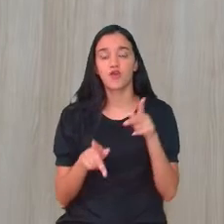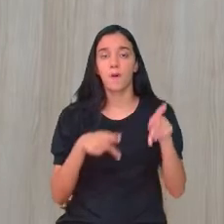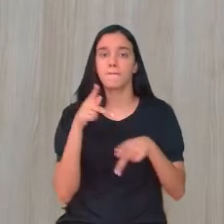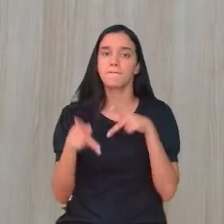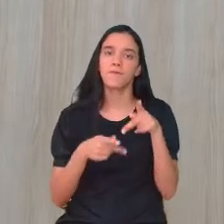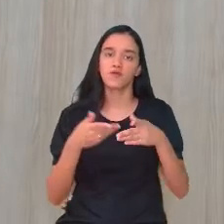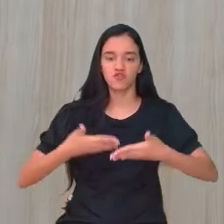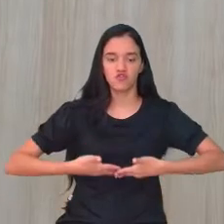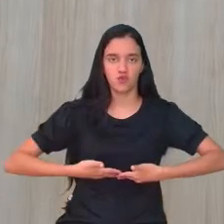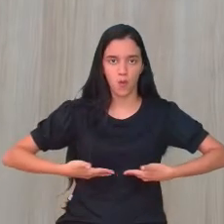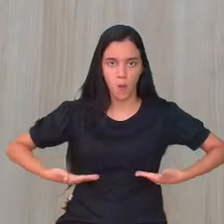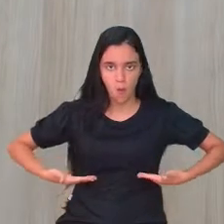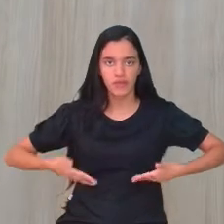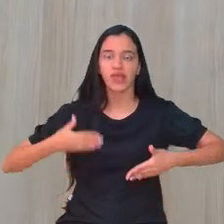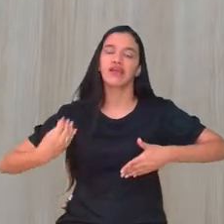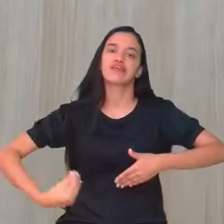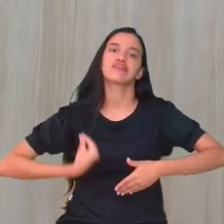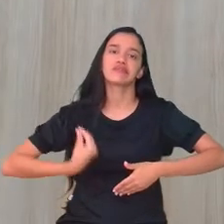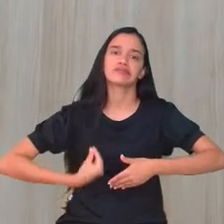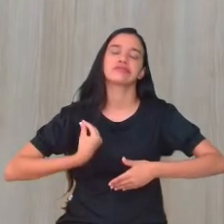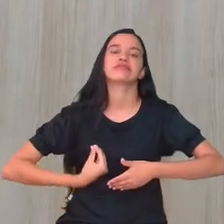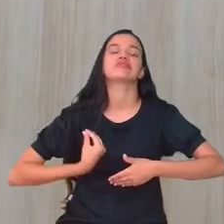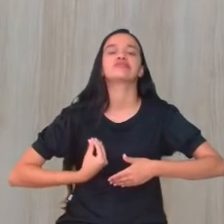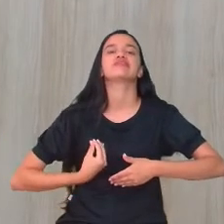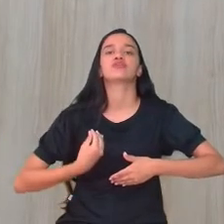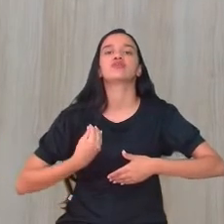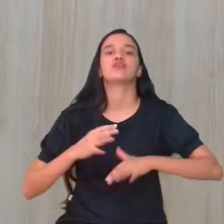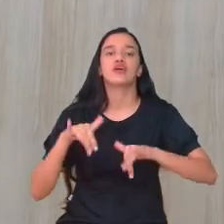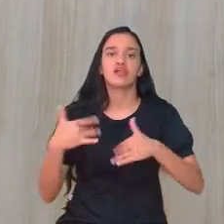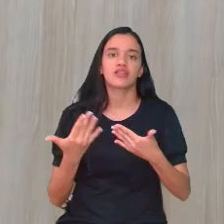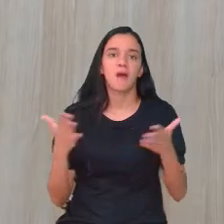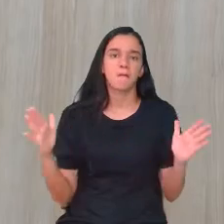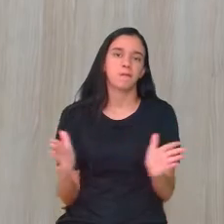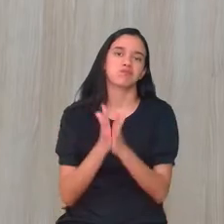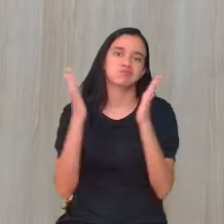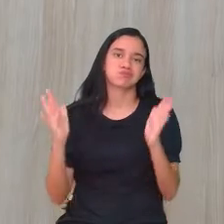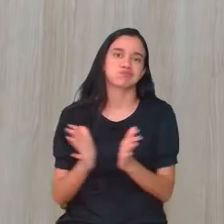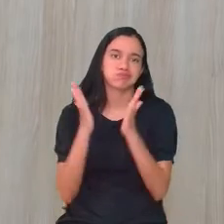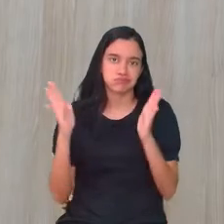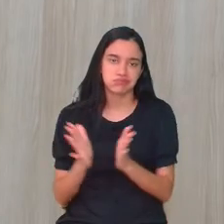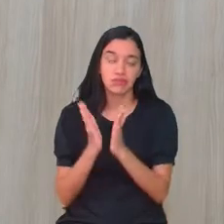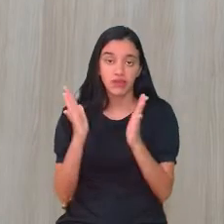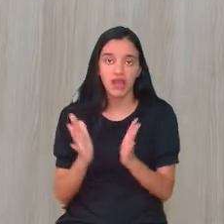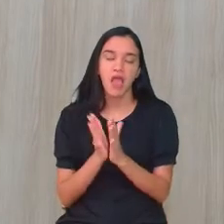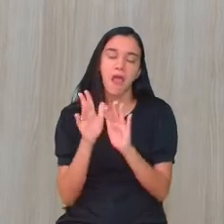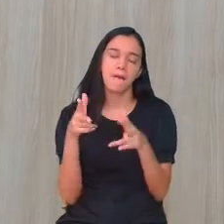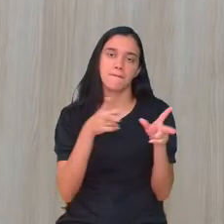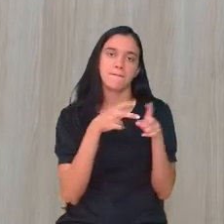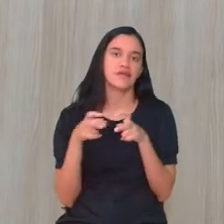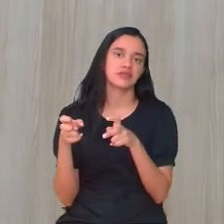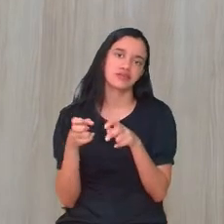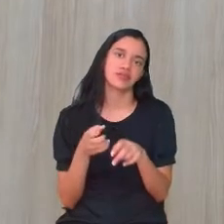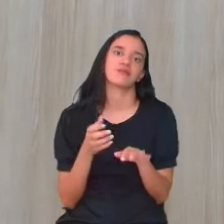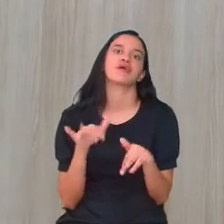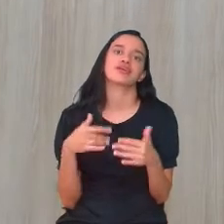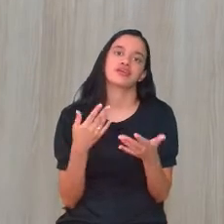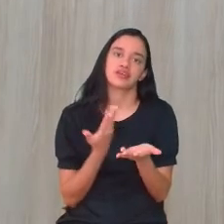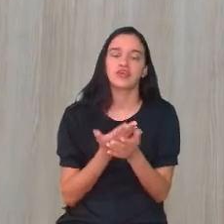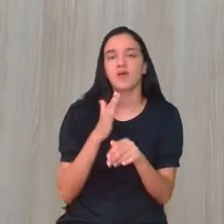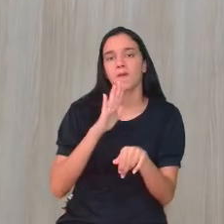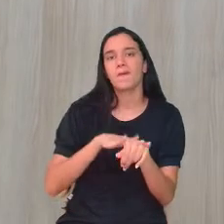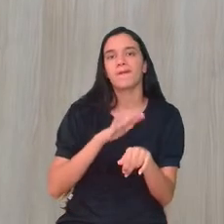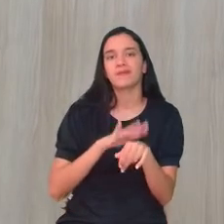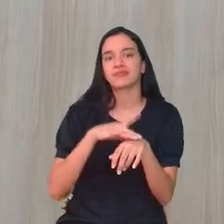passando fome e vivendo na miséria, né? Então, observa aí que a situação econômica não